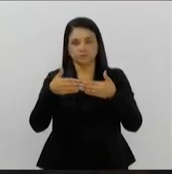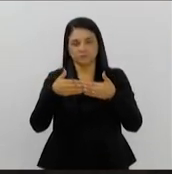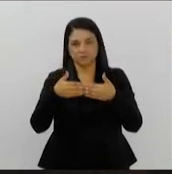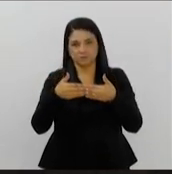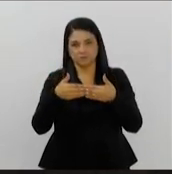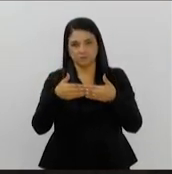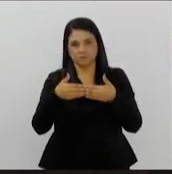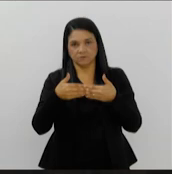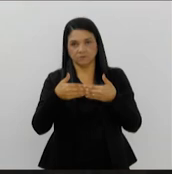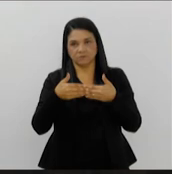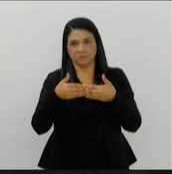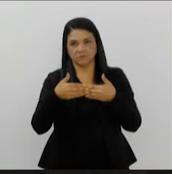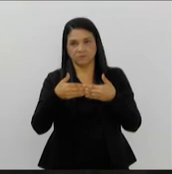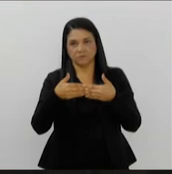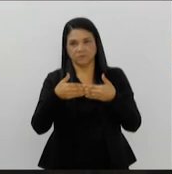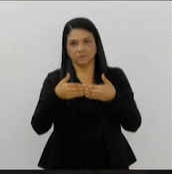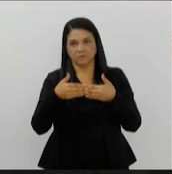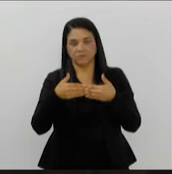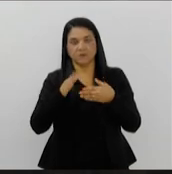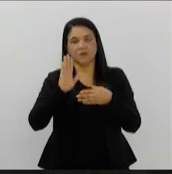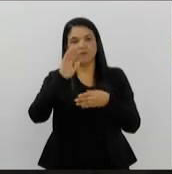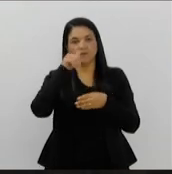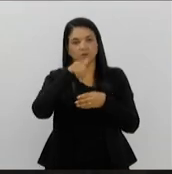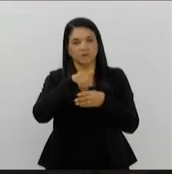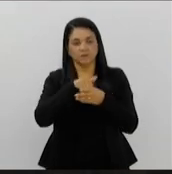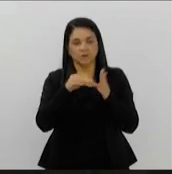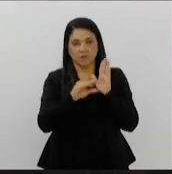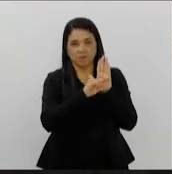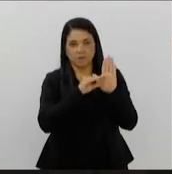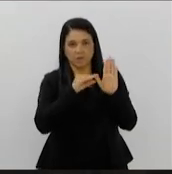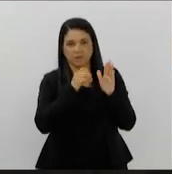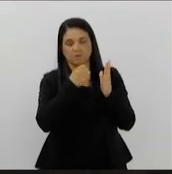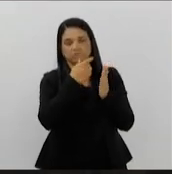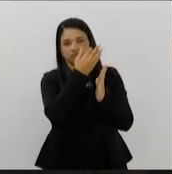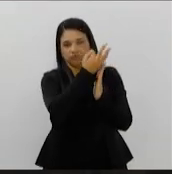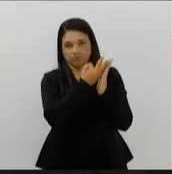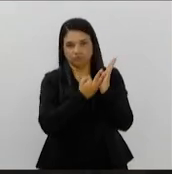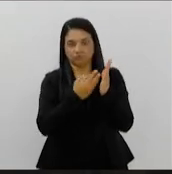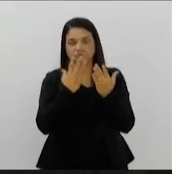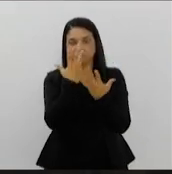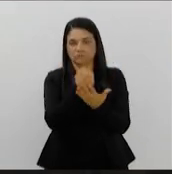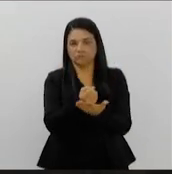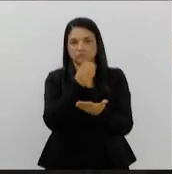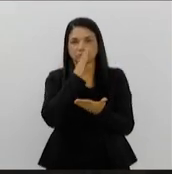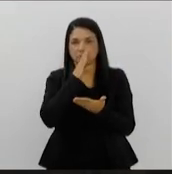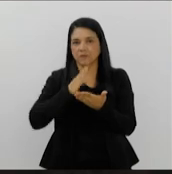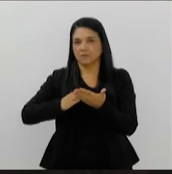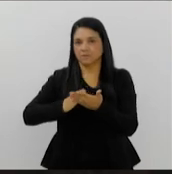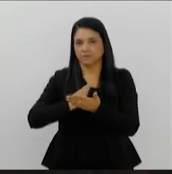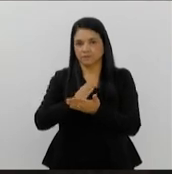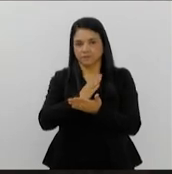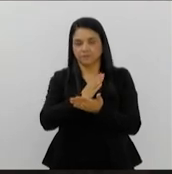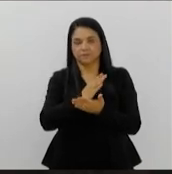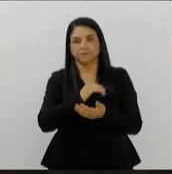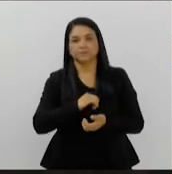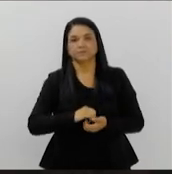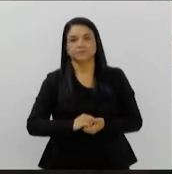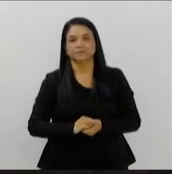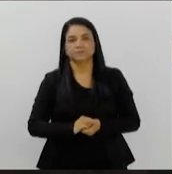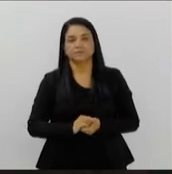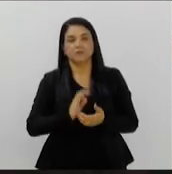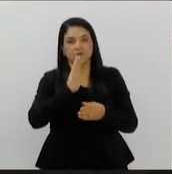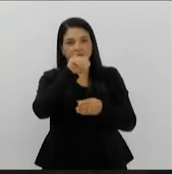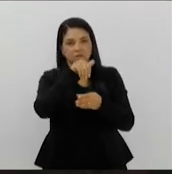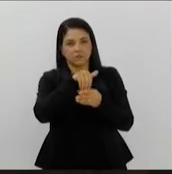discutir, em votação a emenda de redação. Senhores que aprovam, permaneçam como estão. Aprovado.